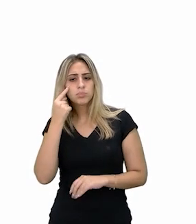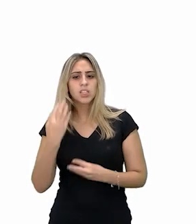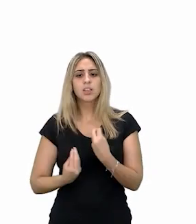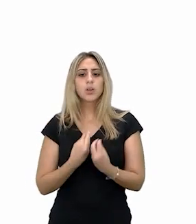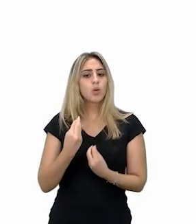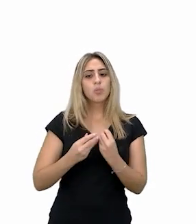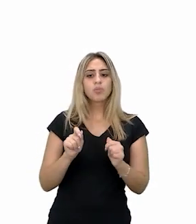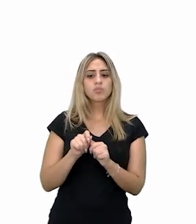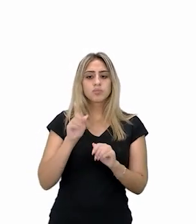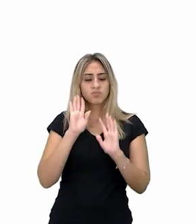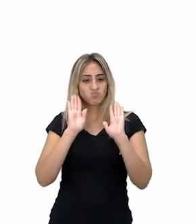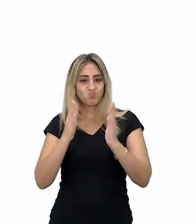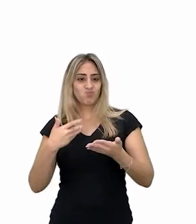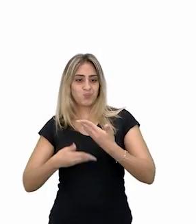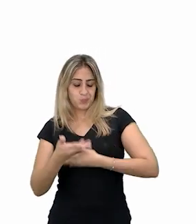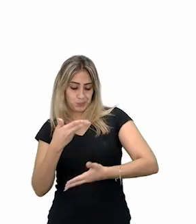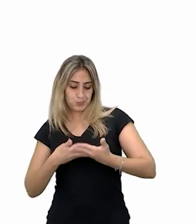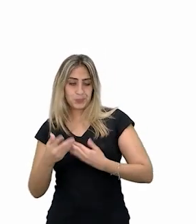que essa foi uma